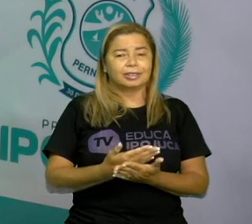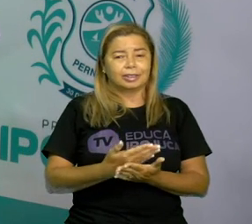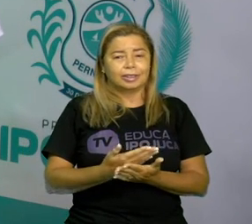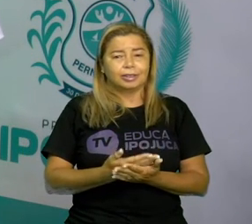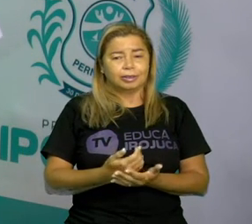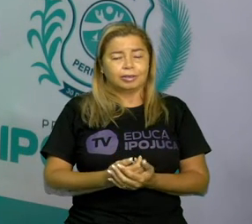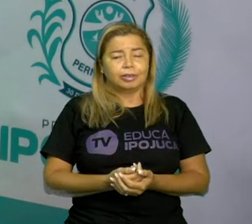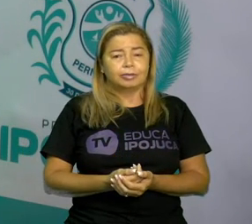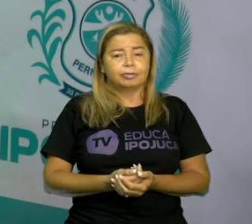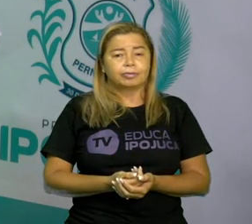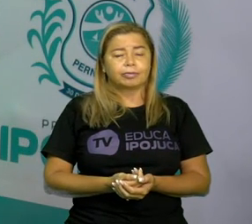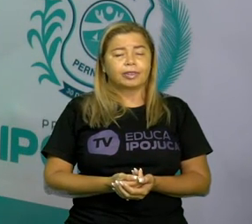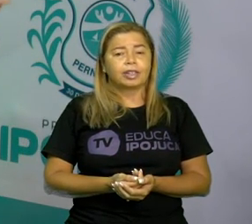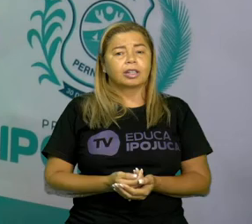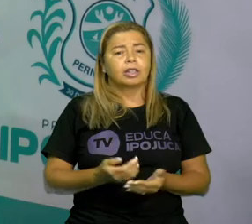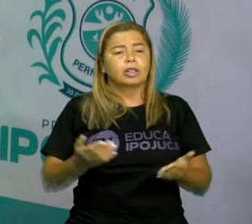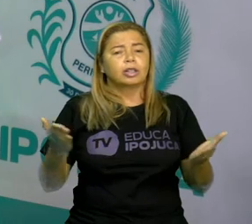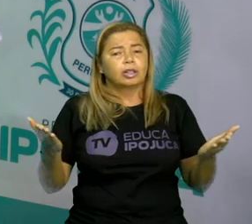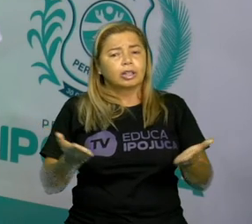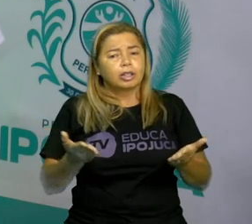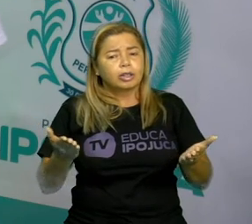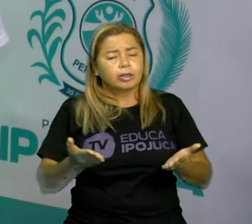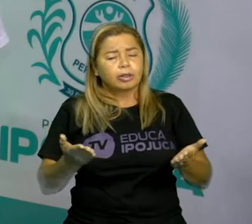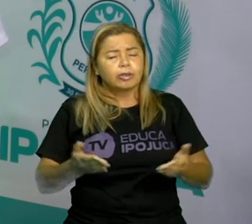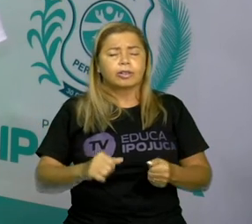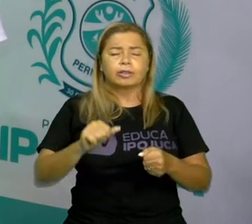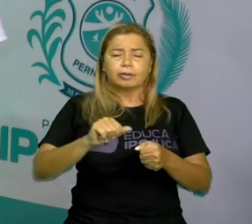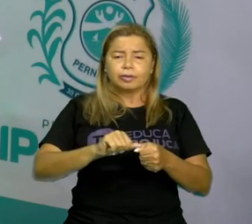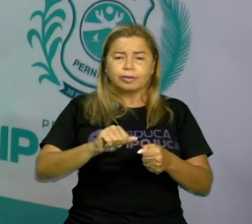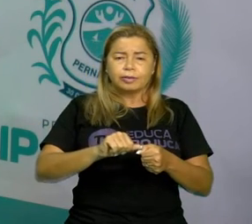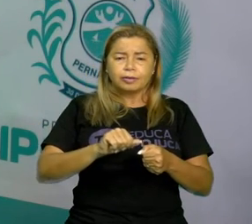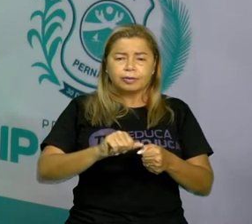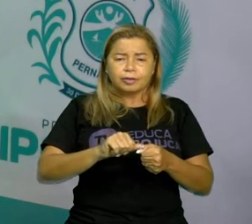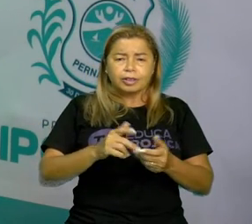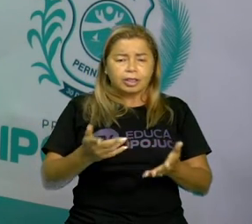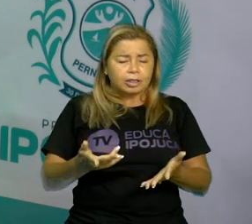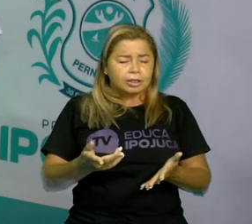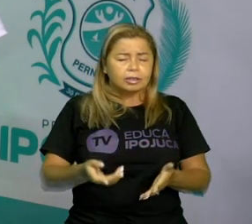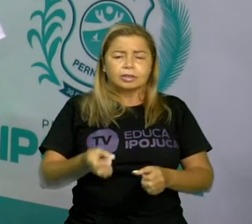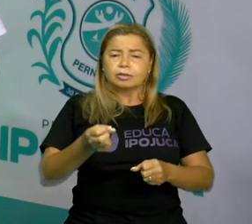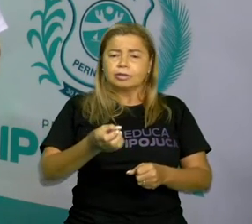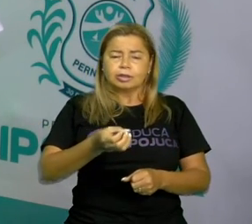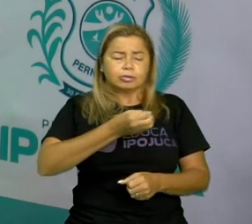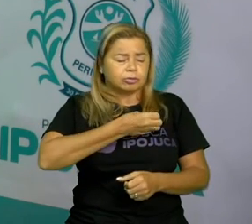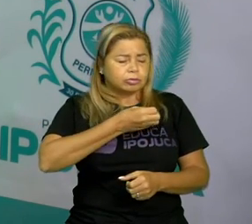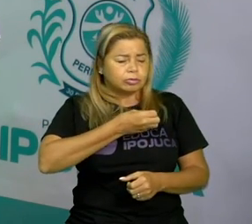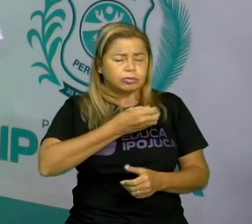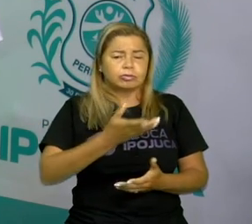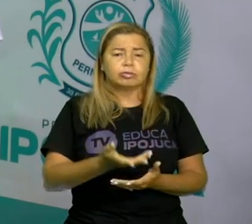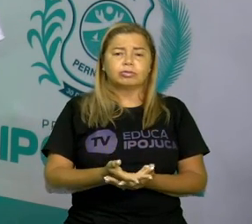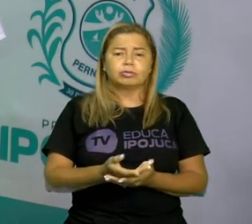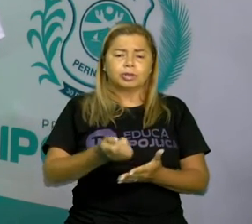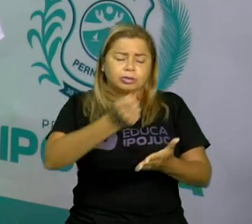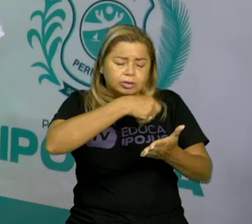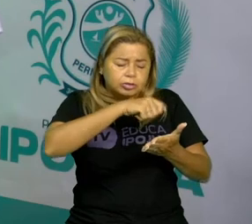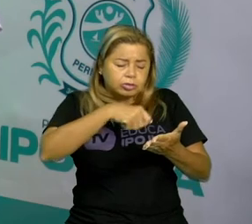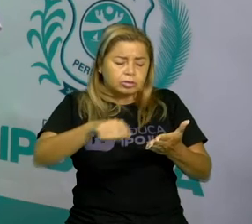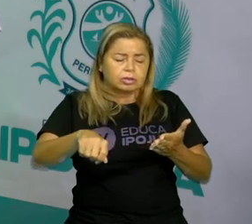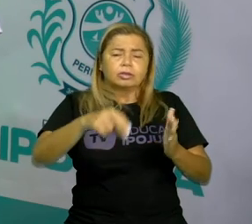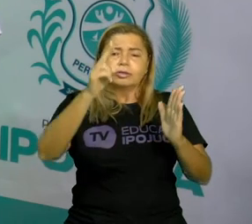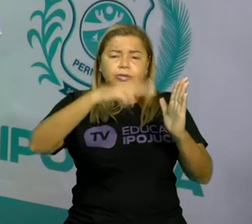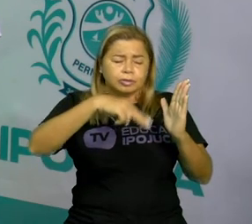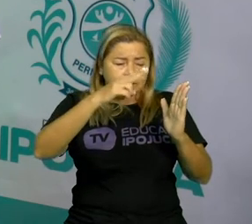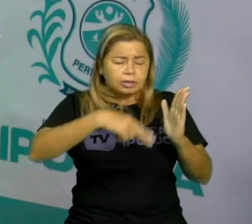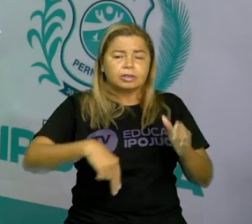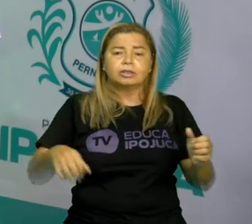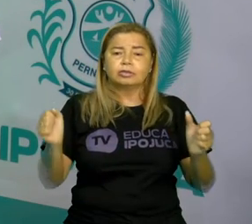vocês, a partir de hoje, façam muitas leituras de números, escreva números assim desordenadamente. Depois vocês façam a leitura junto